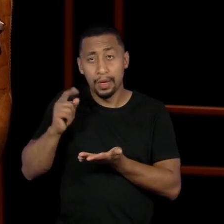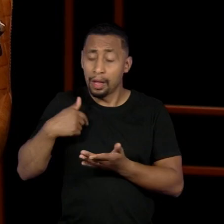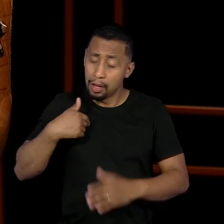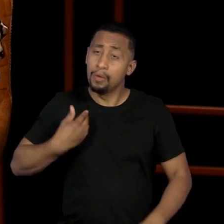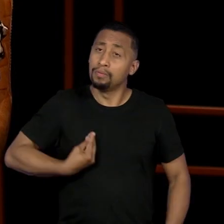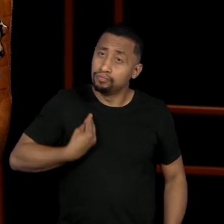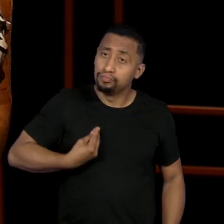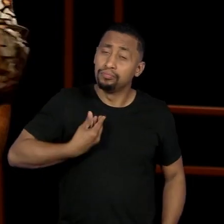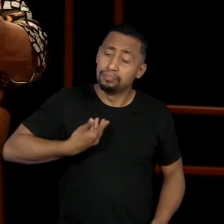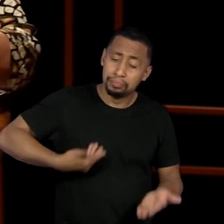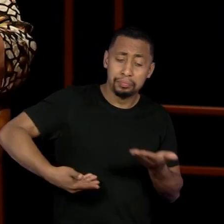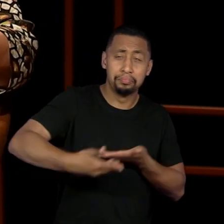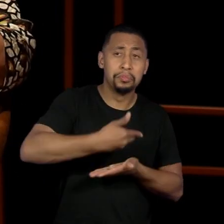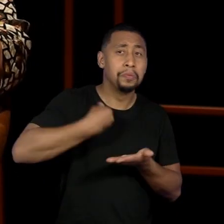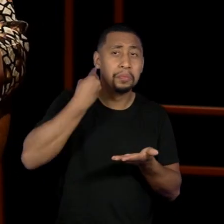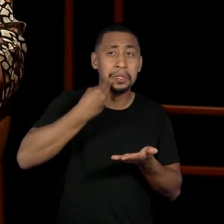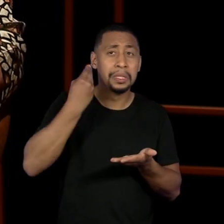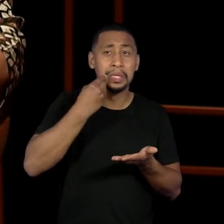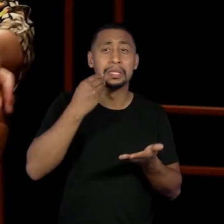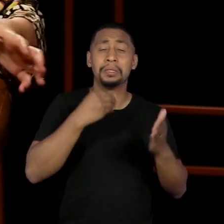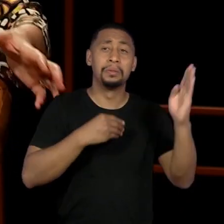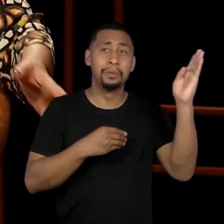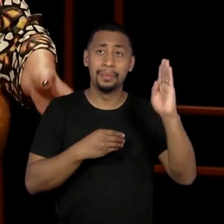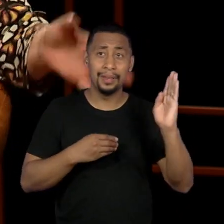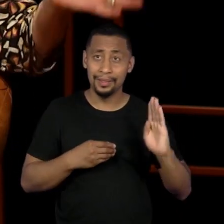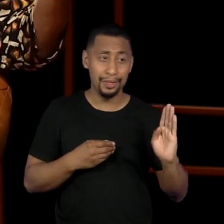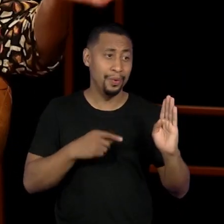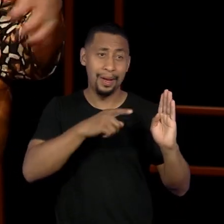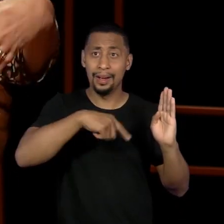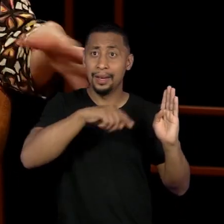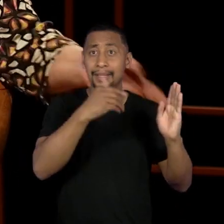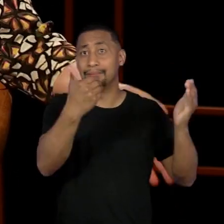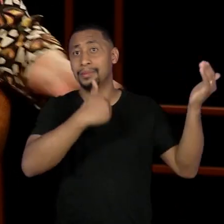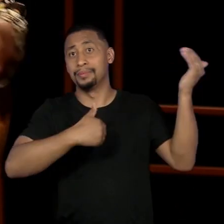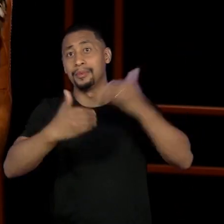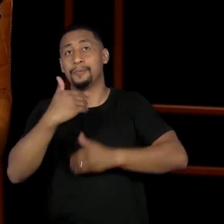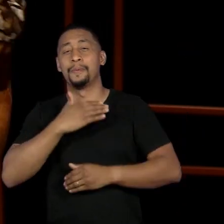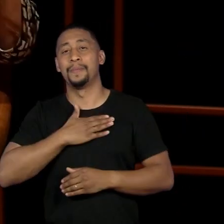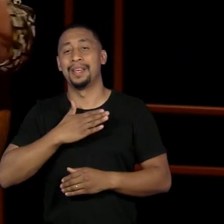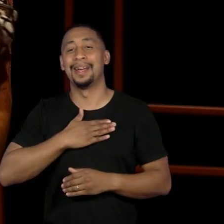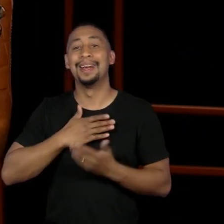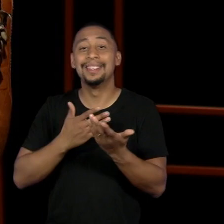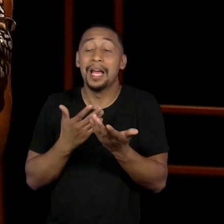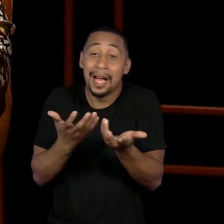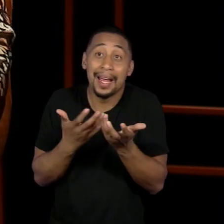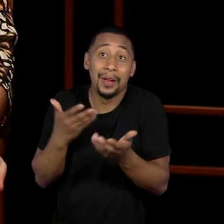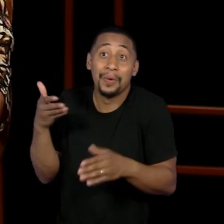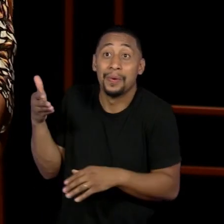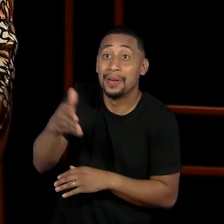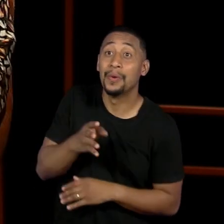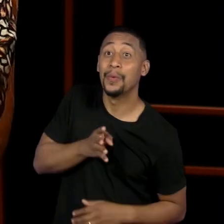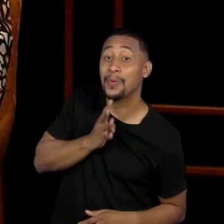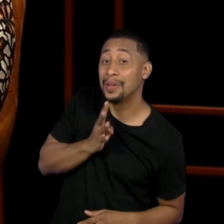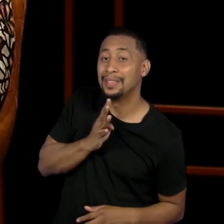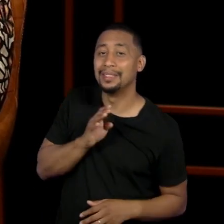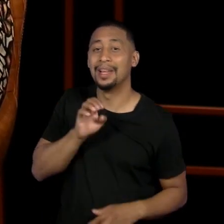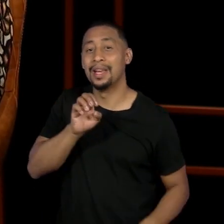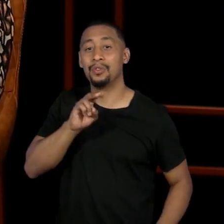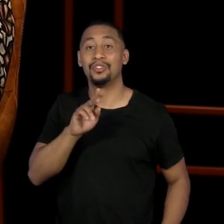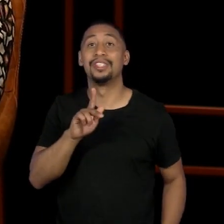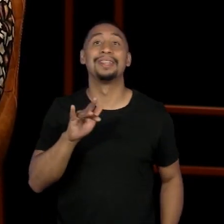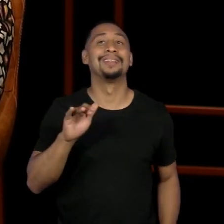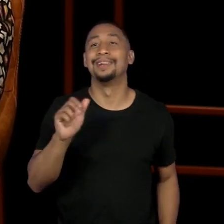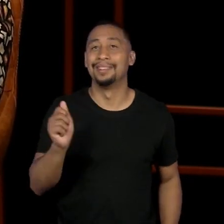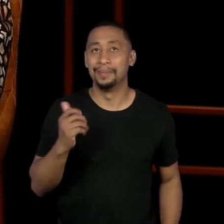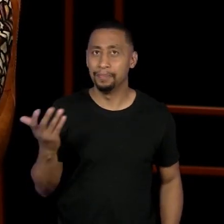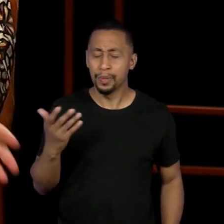eu aproveitava, então a gente dizia, o Chico vai jantar a casa da Geninha. Todo mundo, era uma festa, estava fila. E o Chico dizia assim, mas você me